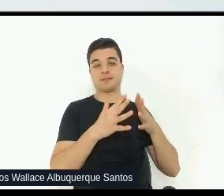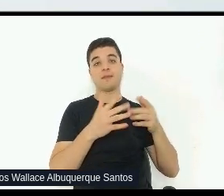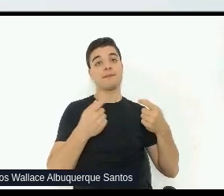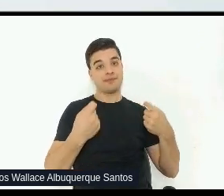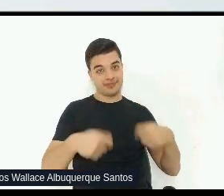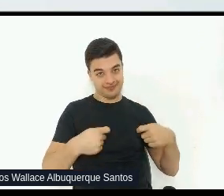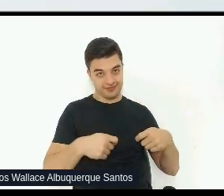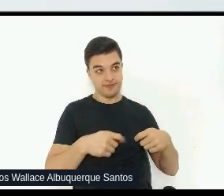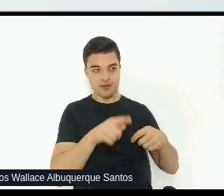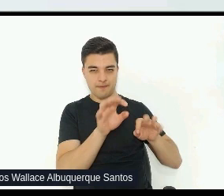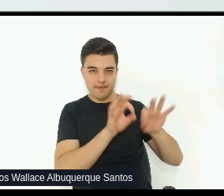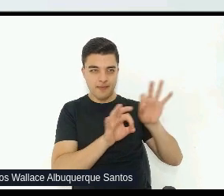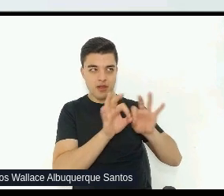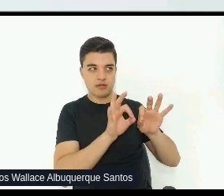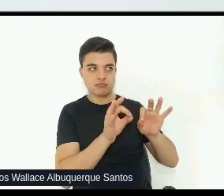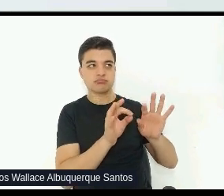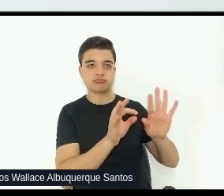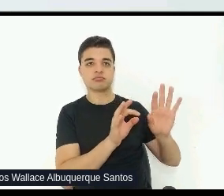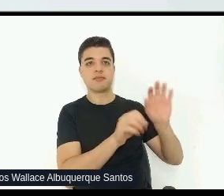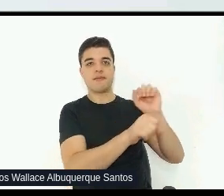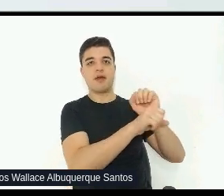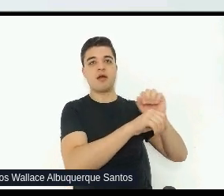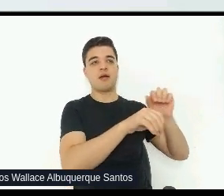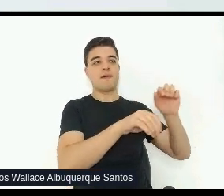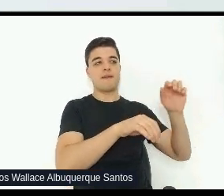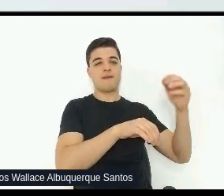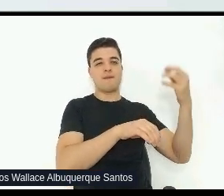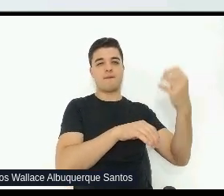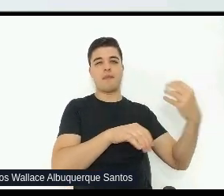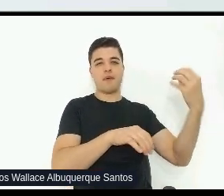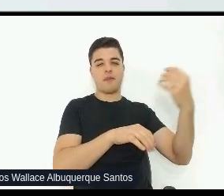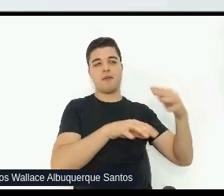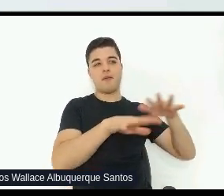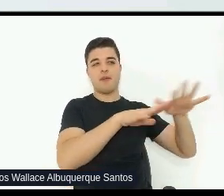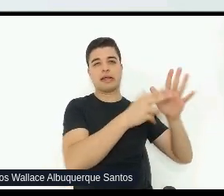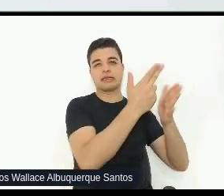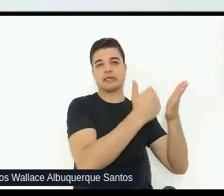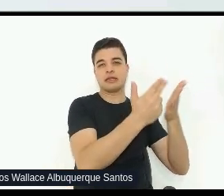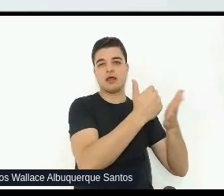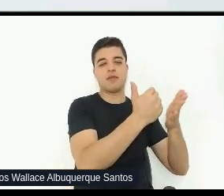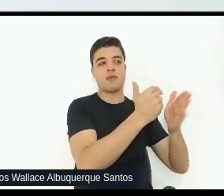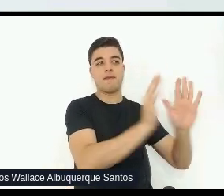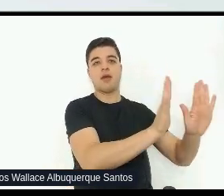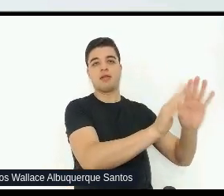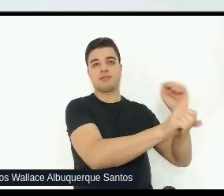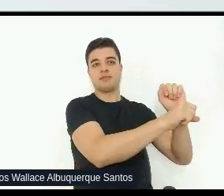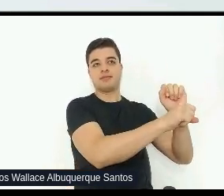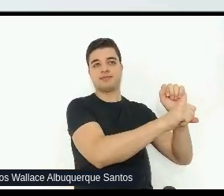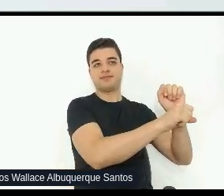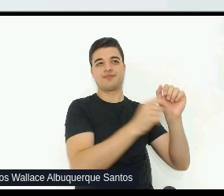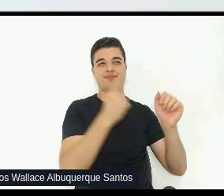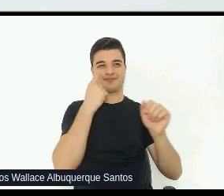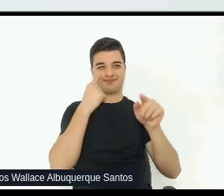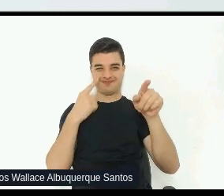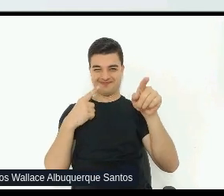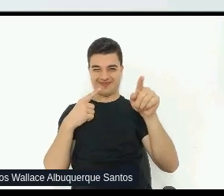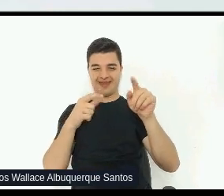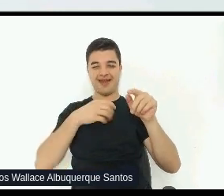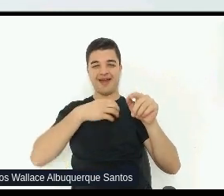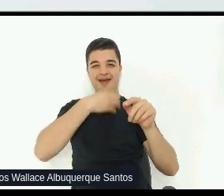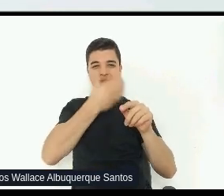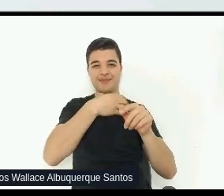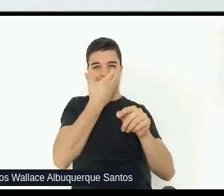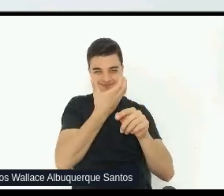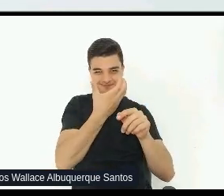Então, por exemplo, esse exemplo aqui do site da Apple, a gente tem ali um pausar aqui no cantinho, em que apesar de ser muito bonito,